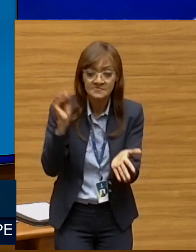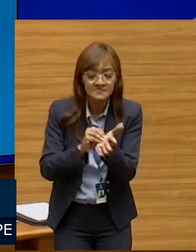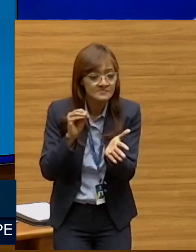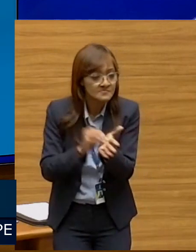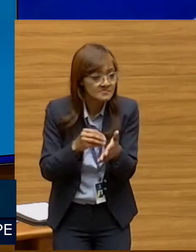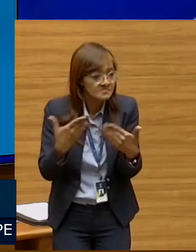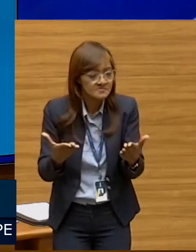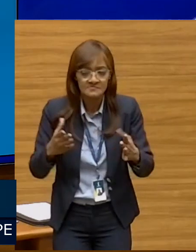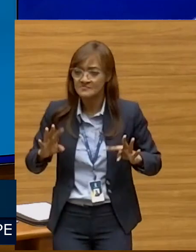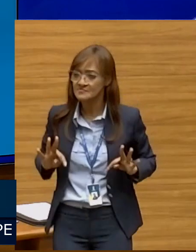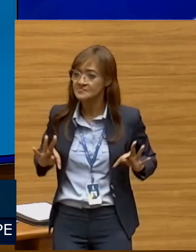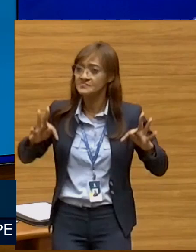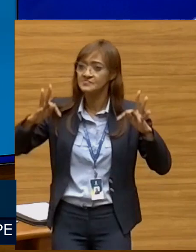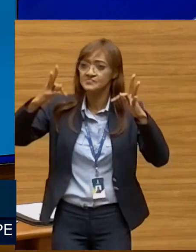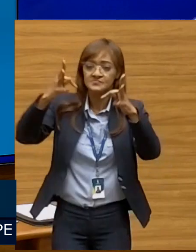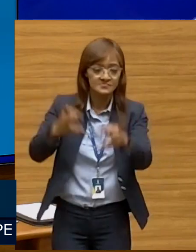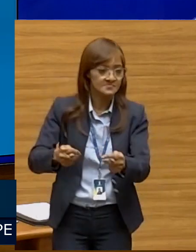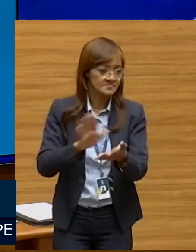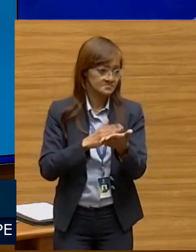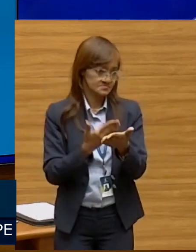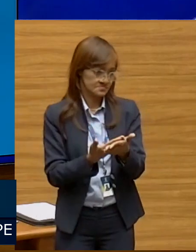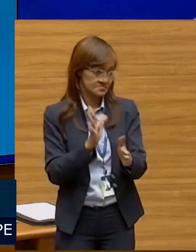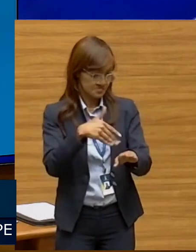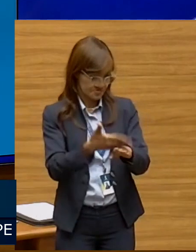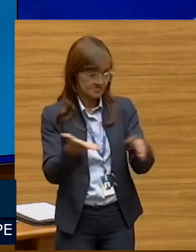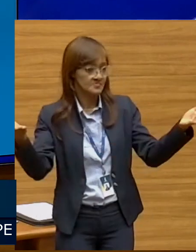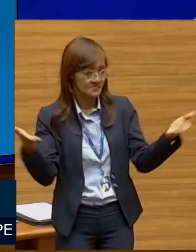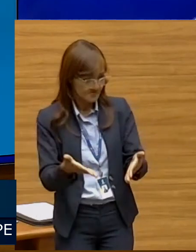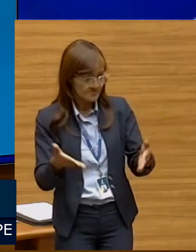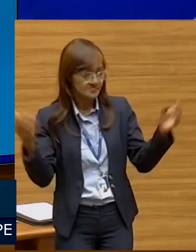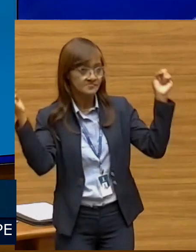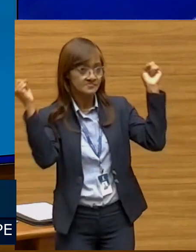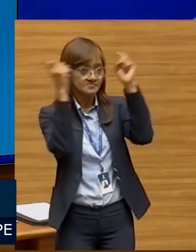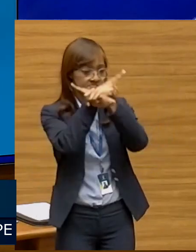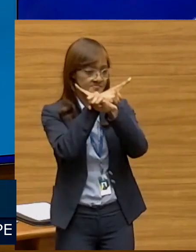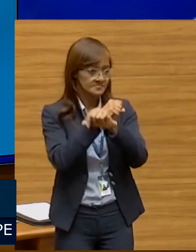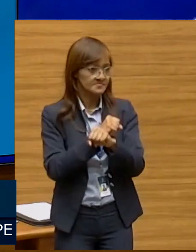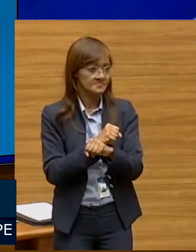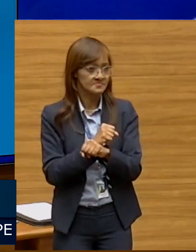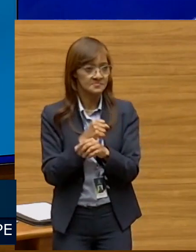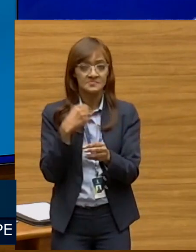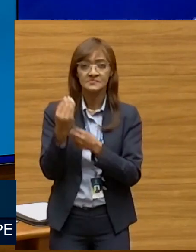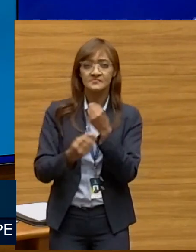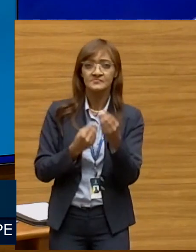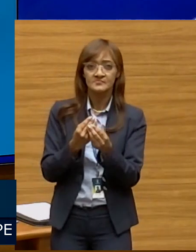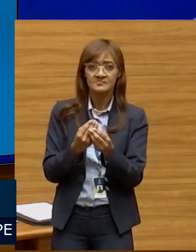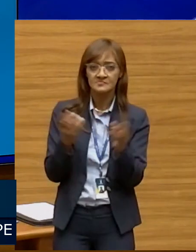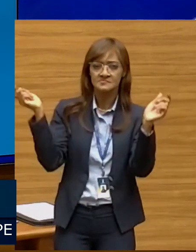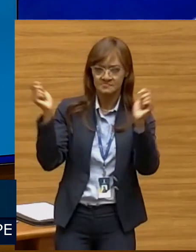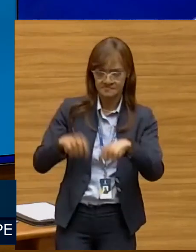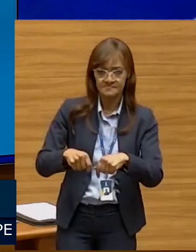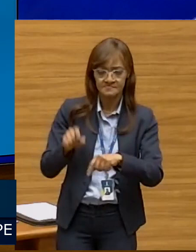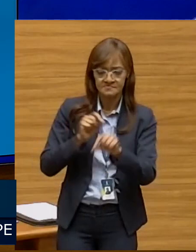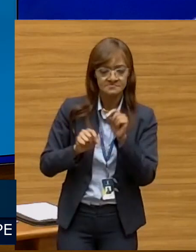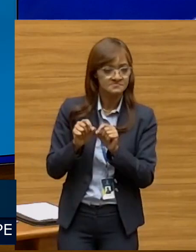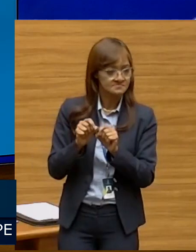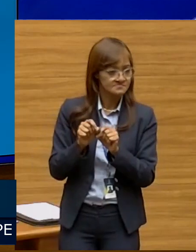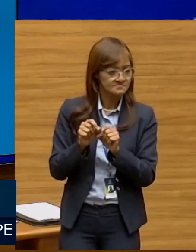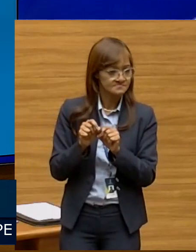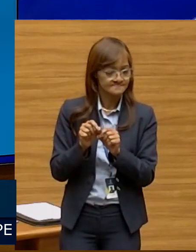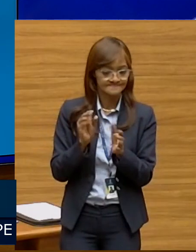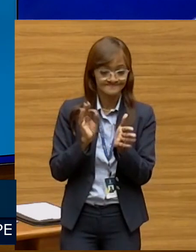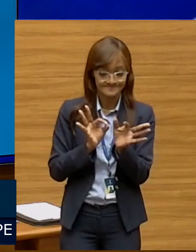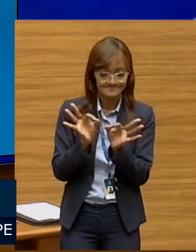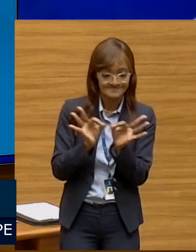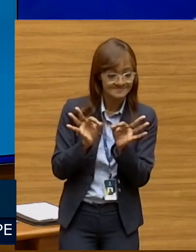dos tradutores e intérpretes do mundo que lida com tantas dificuldades nesse acesso e nesses equipamentos que ainda estão minimamente preparados